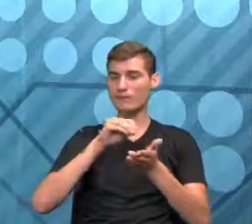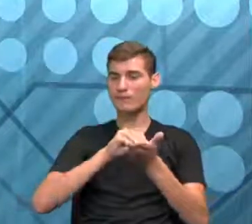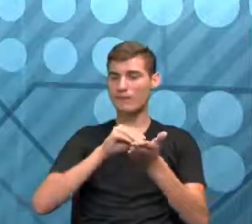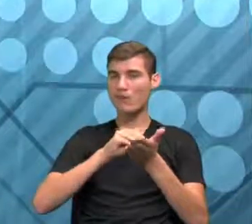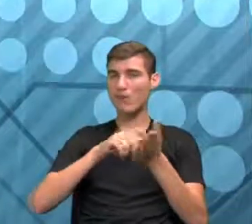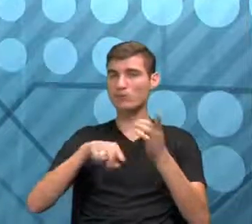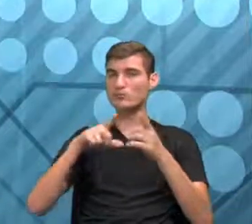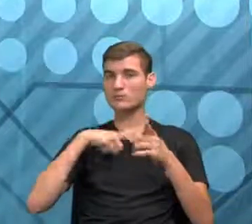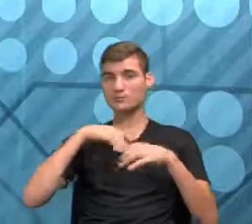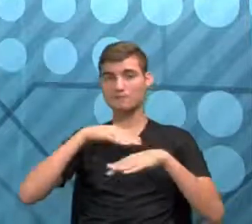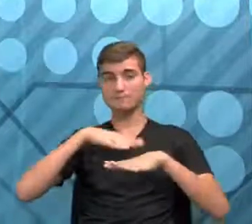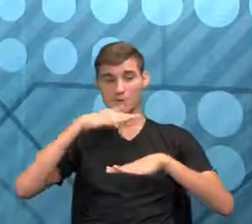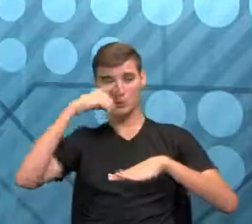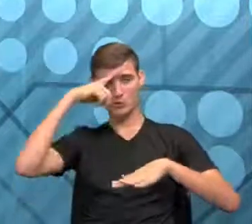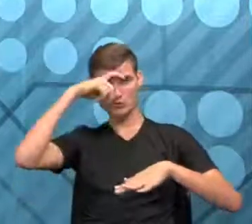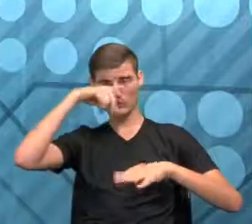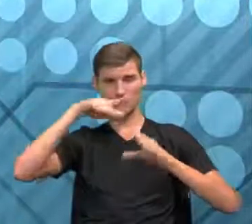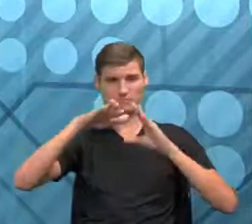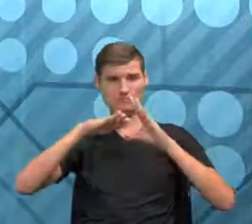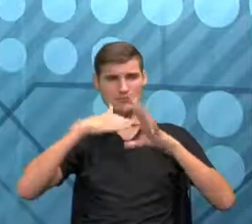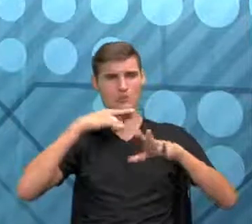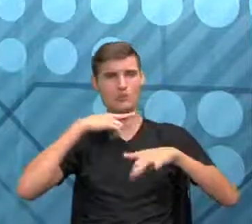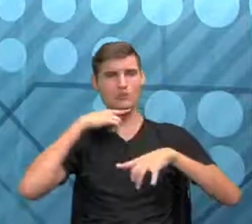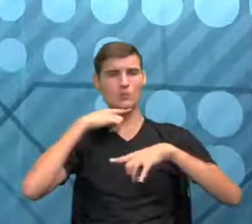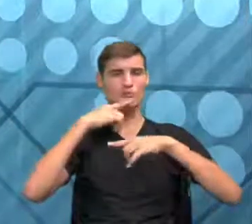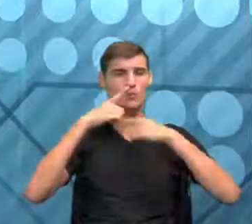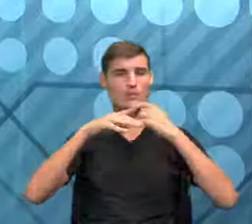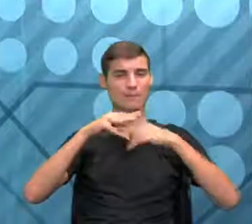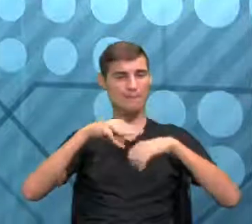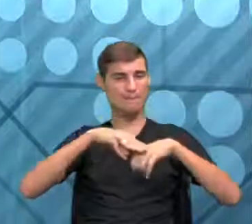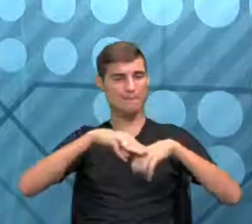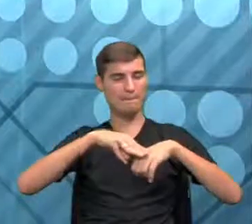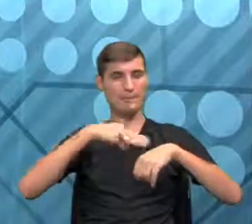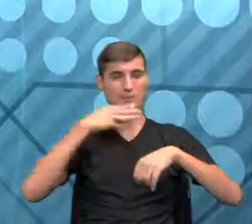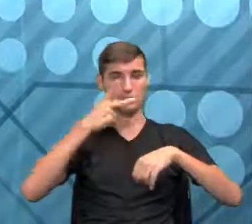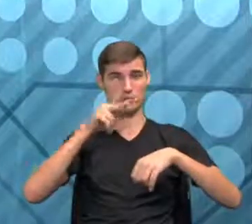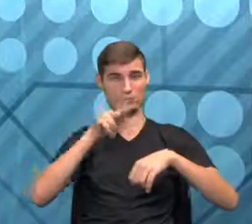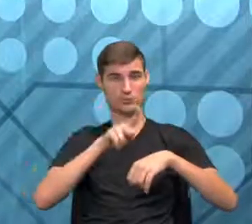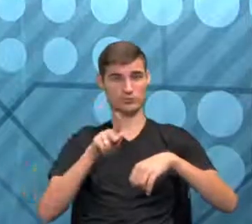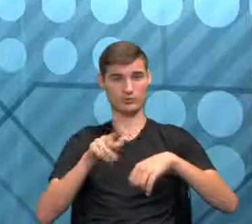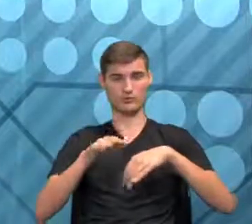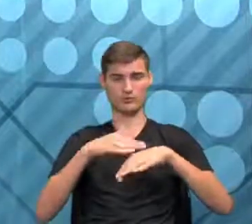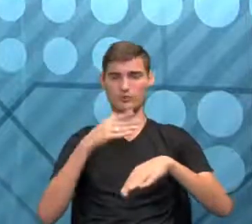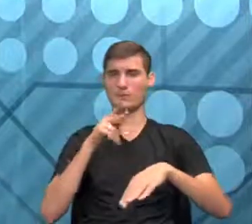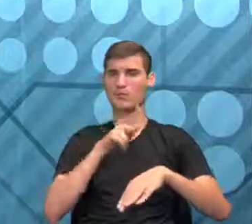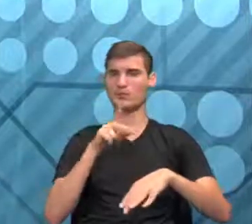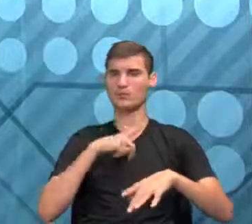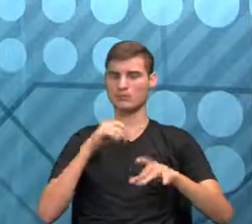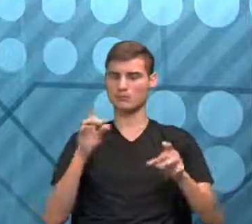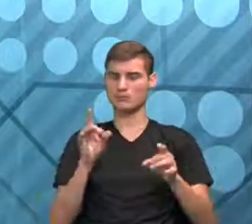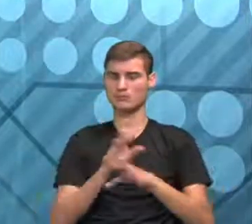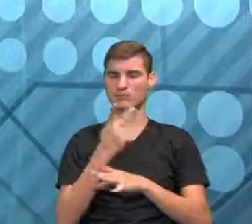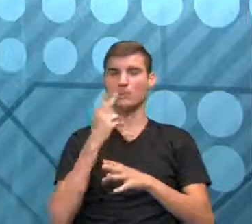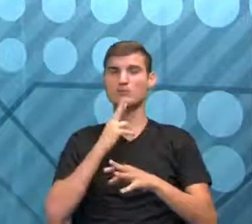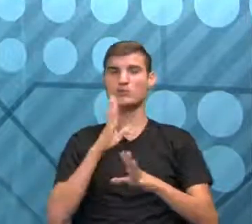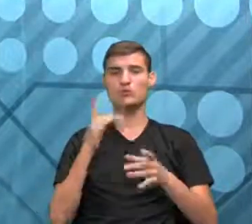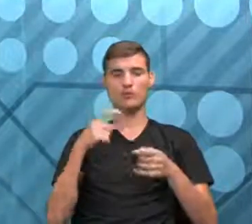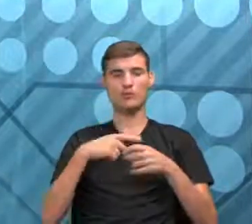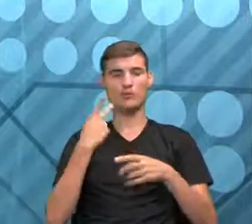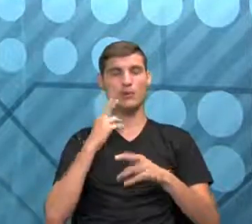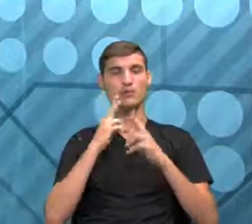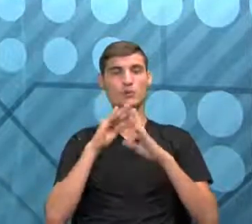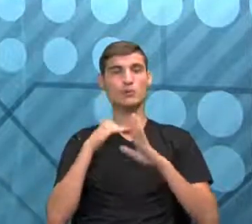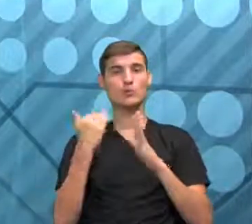vocês estão tendo mais dificuldade. É só mandar uma mensagem, mandar a sua dúvida, eu vou estar aqui pronto para responder. Daqui a pouquinho eu volto para